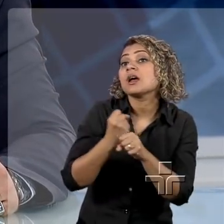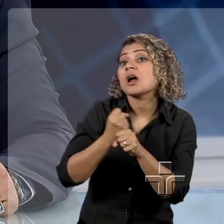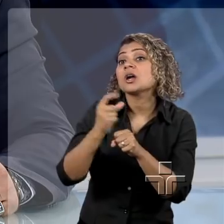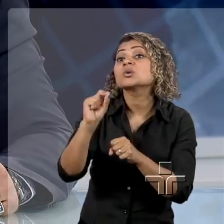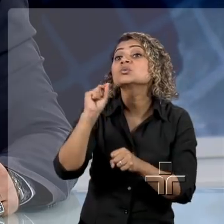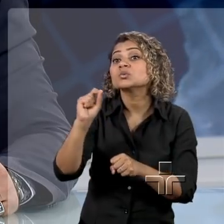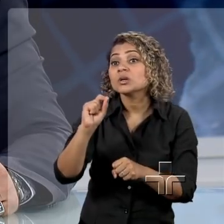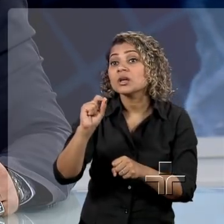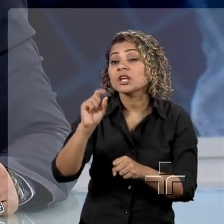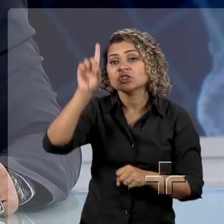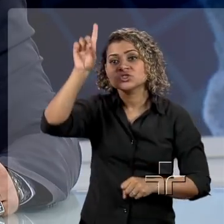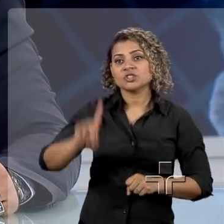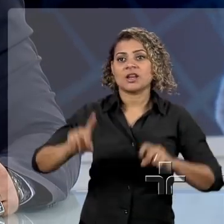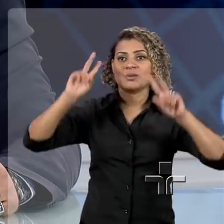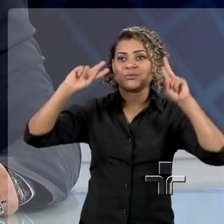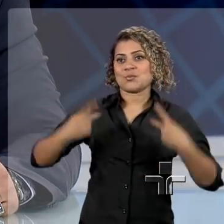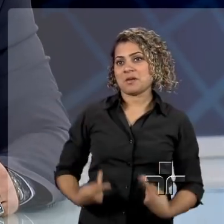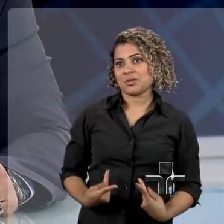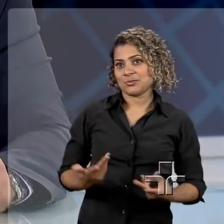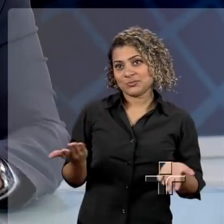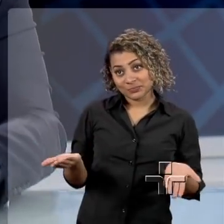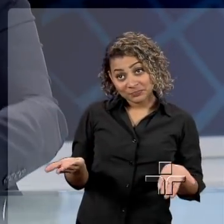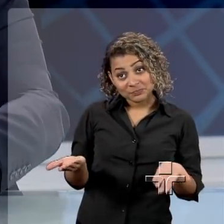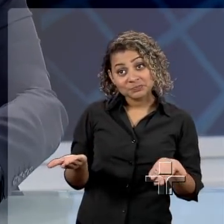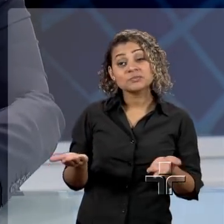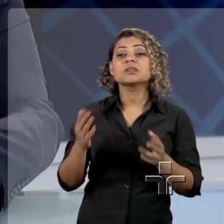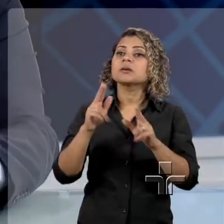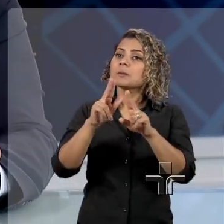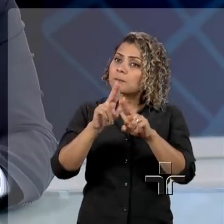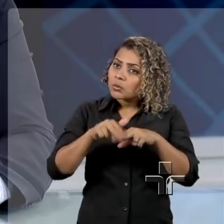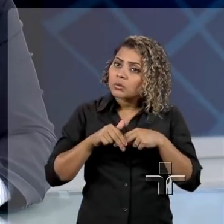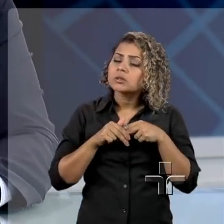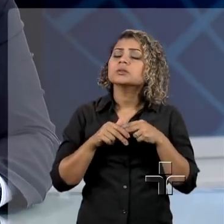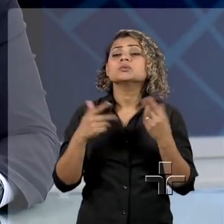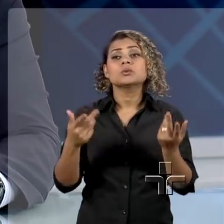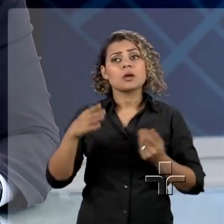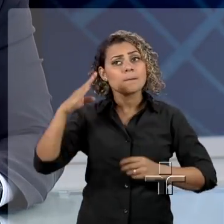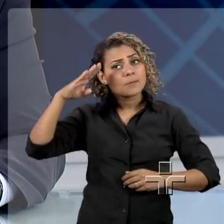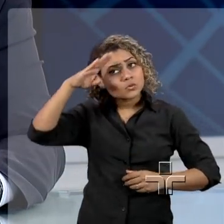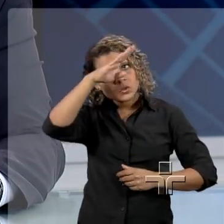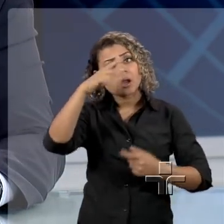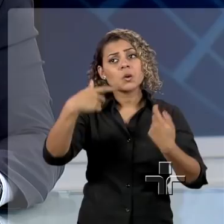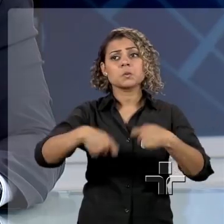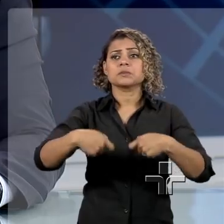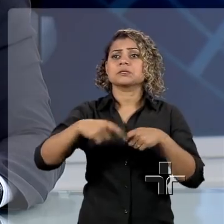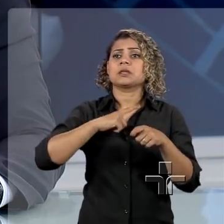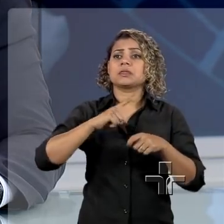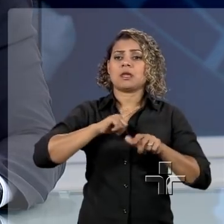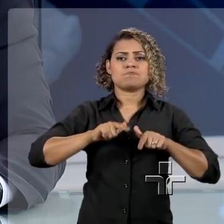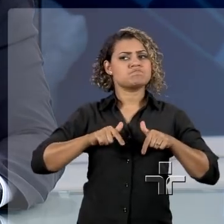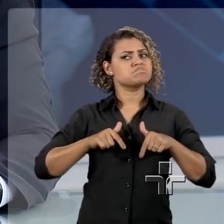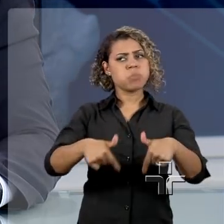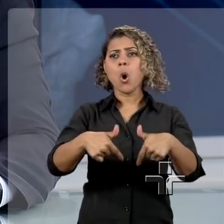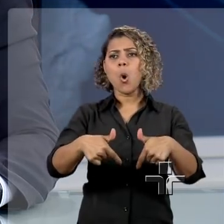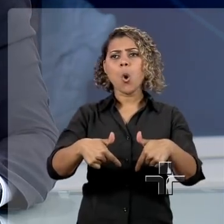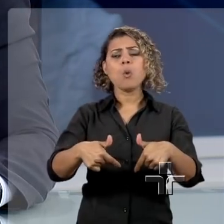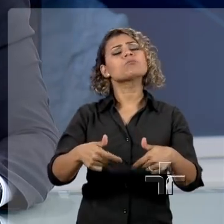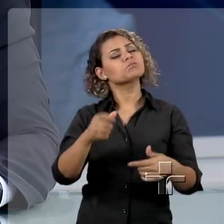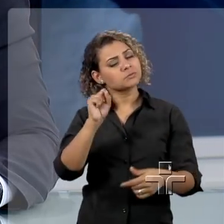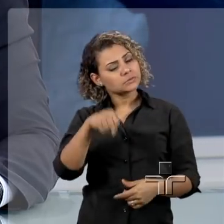Declaração Universal dos Direitos Humanos. Então, Bolsonaro precisa ter essa atitude